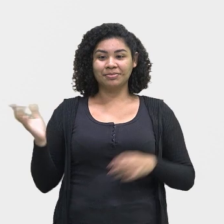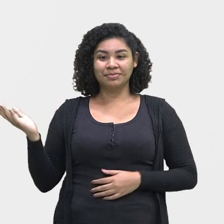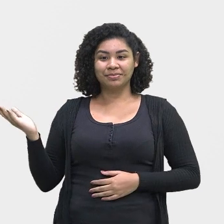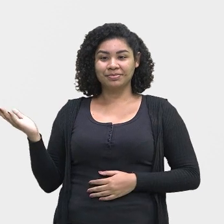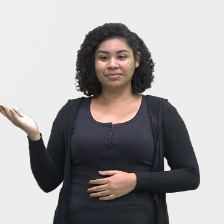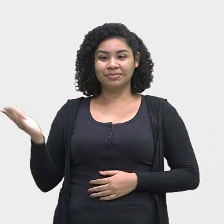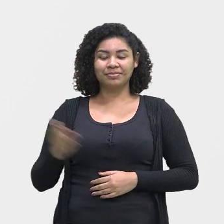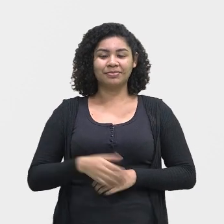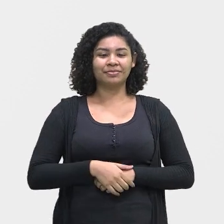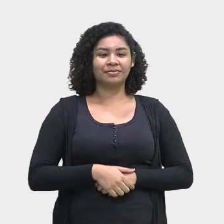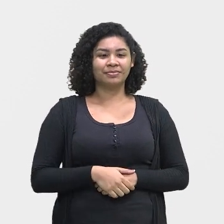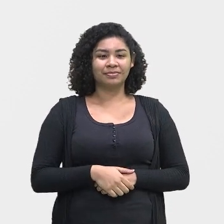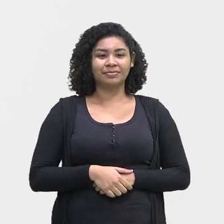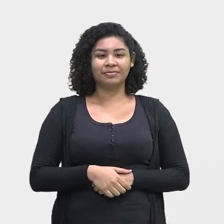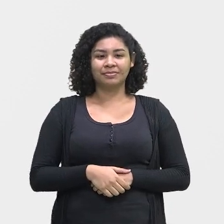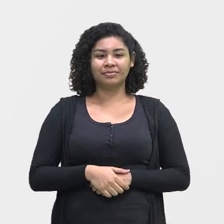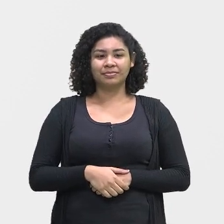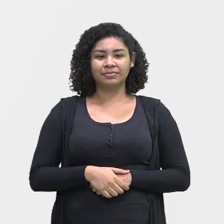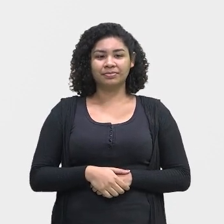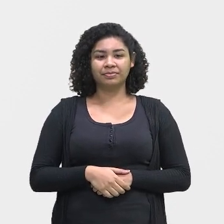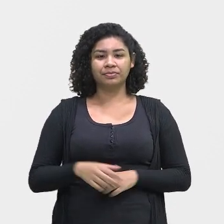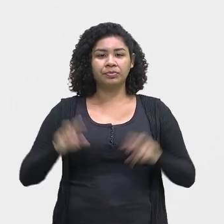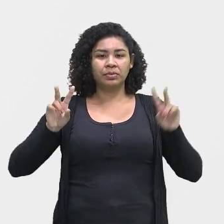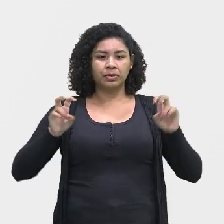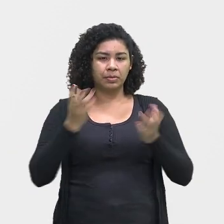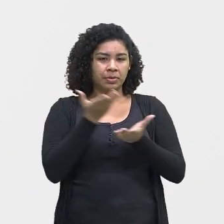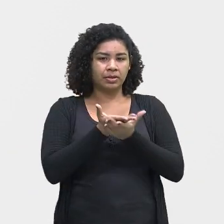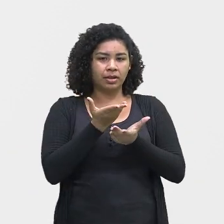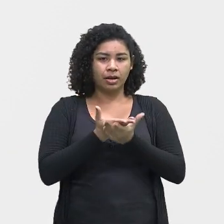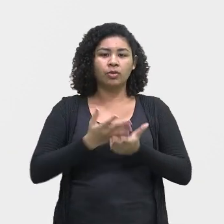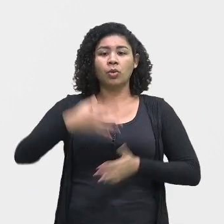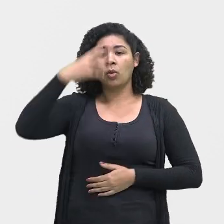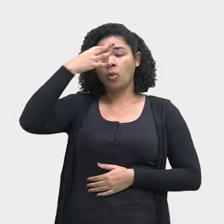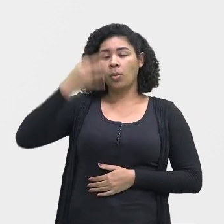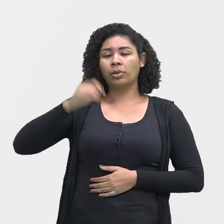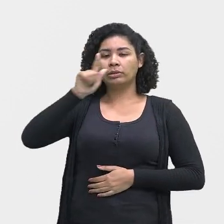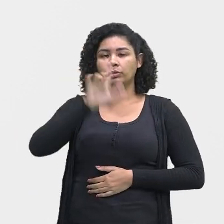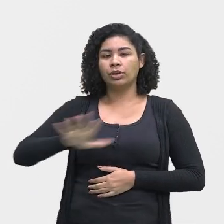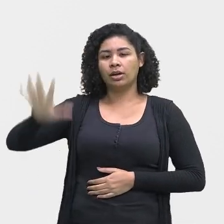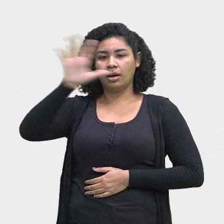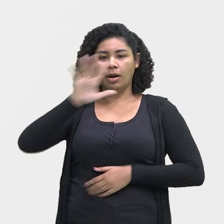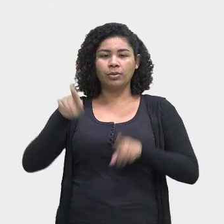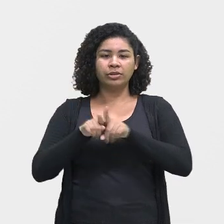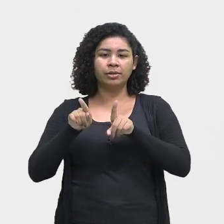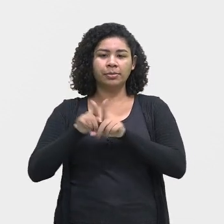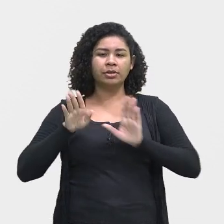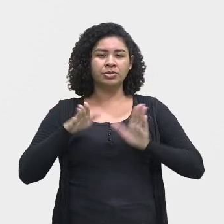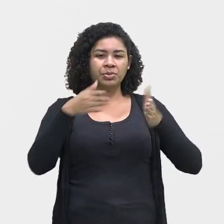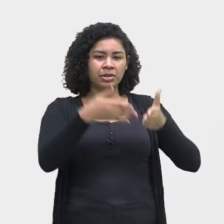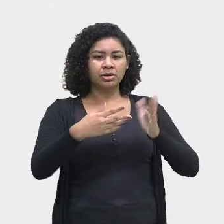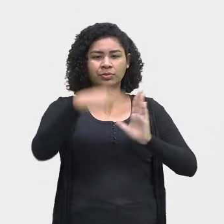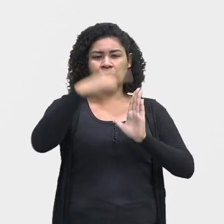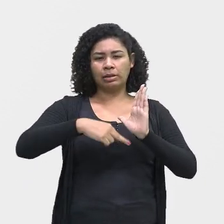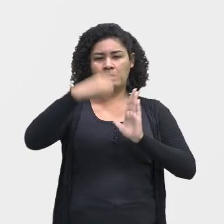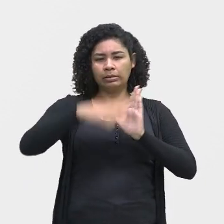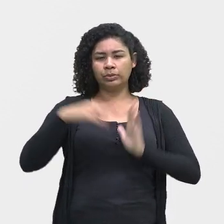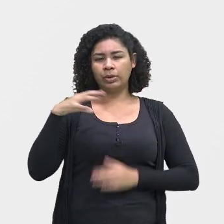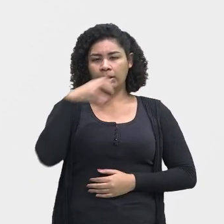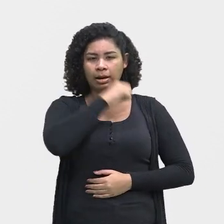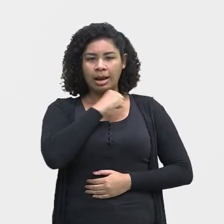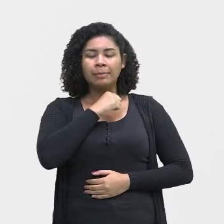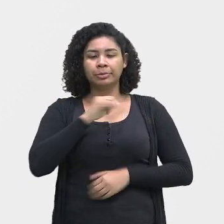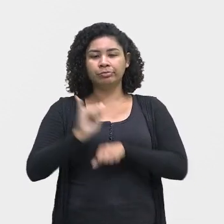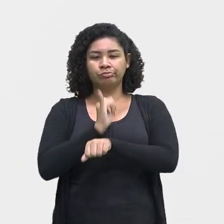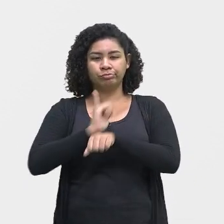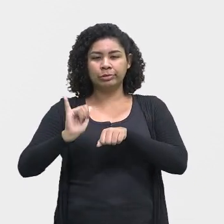da aula. Então, o nosso assunto é compreensão geral específica, leitura rápida, skimming e scanning, mas dessa